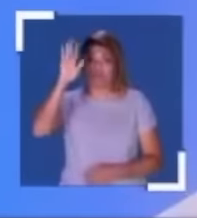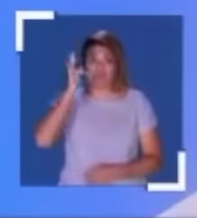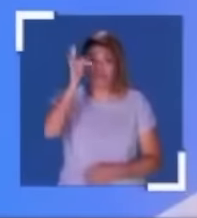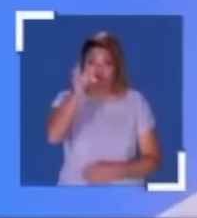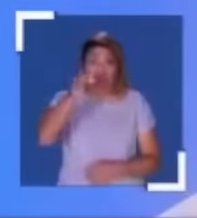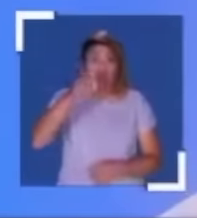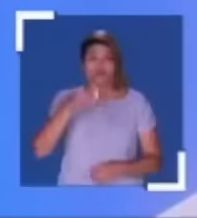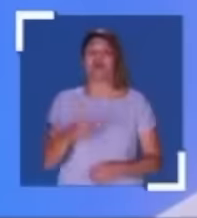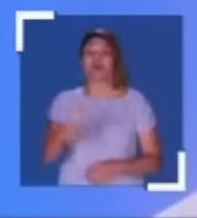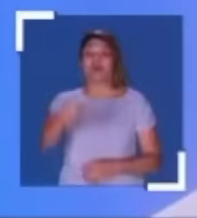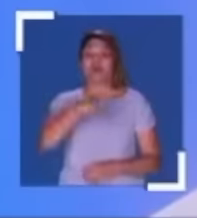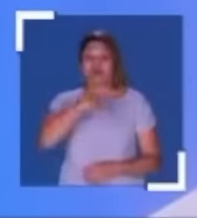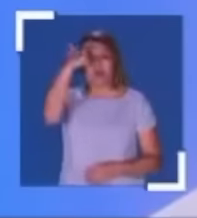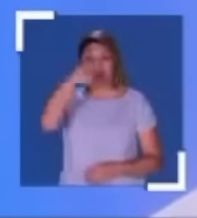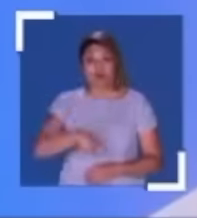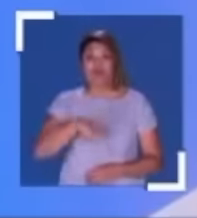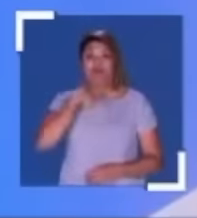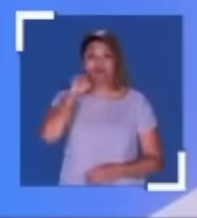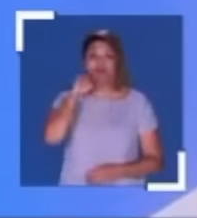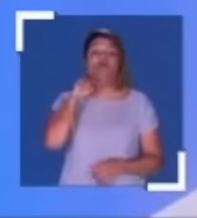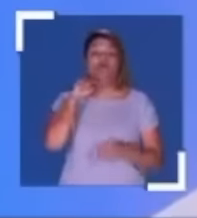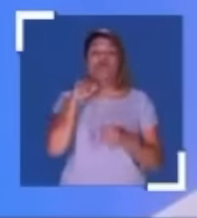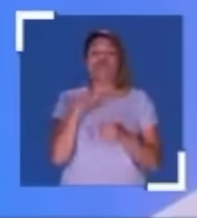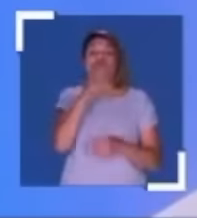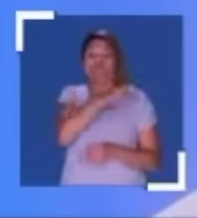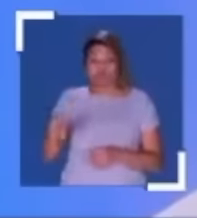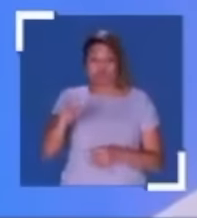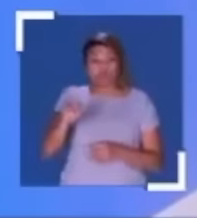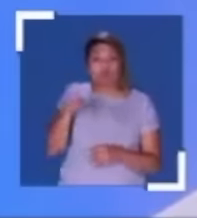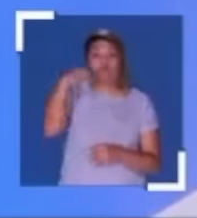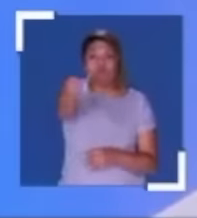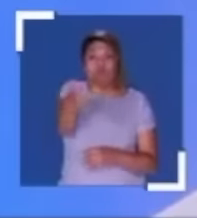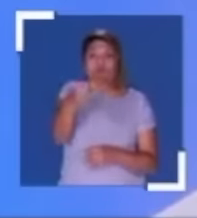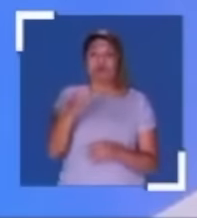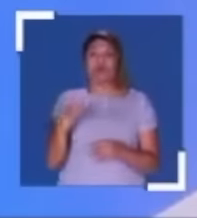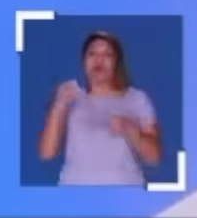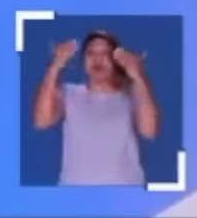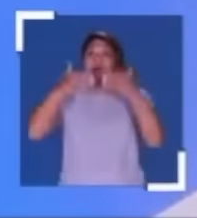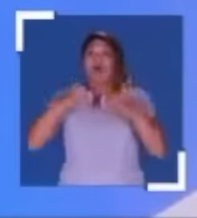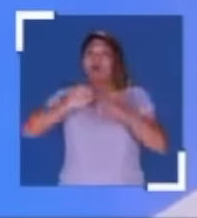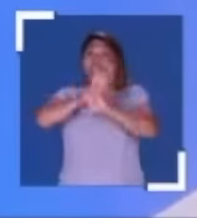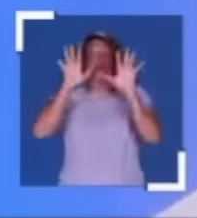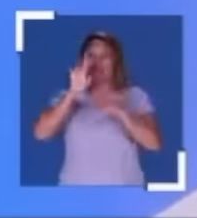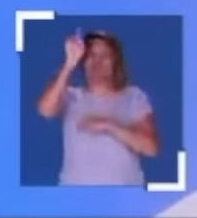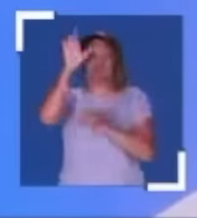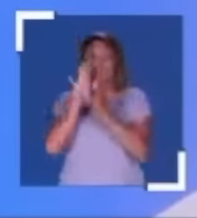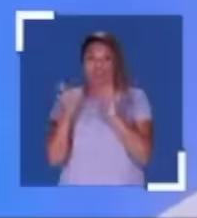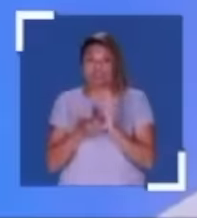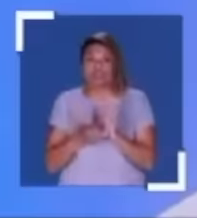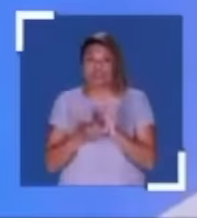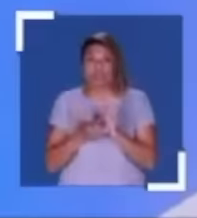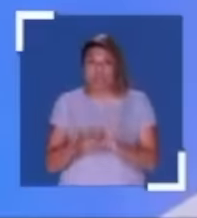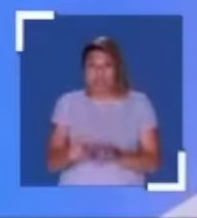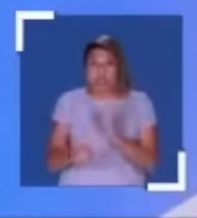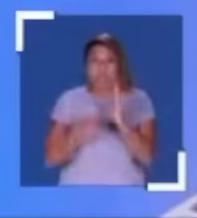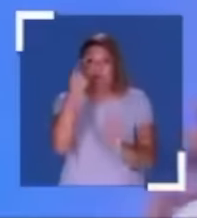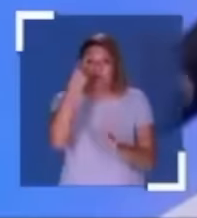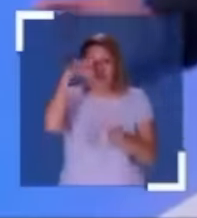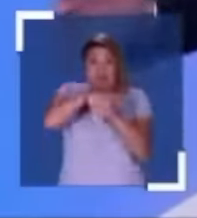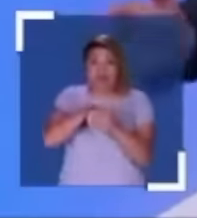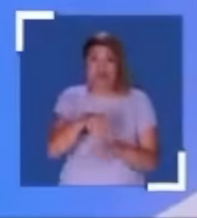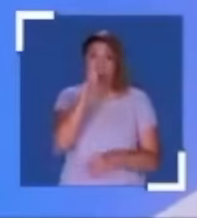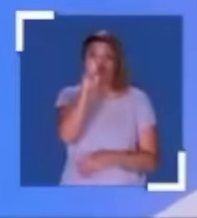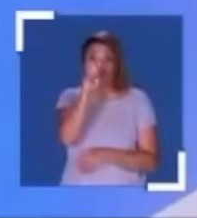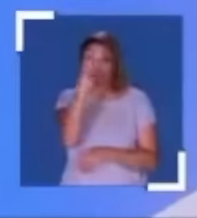eu você o próximo presidente da república para onde o senhor jesus em primeiro turno com 51%